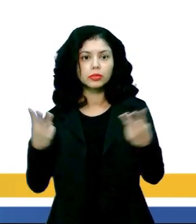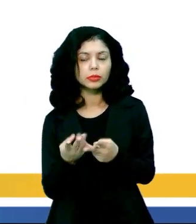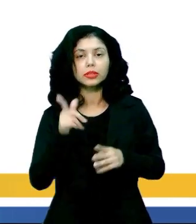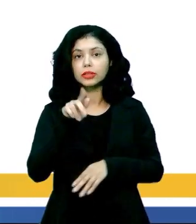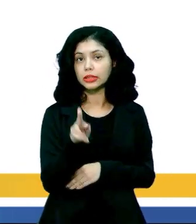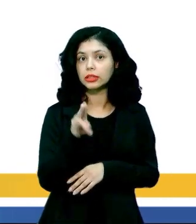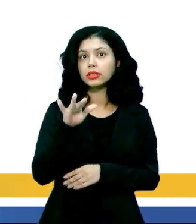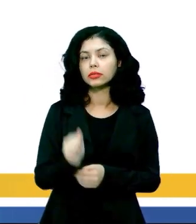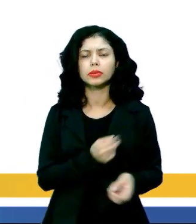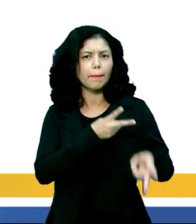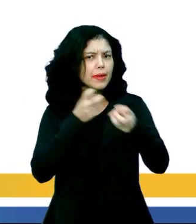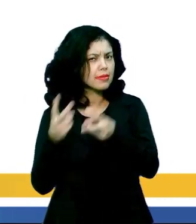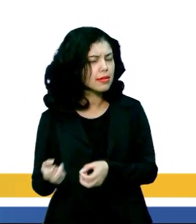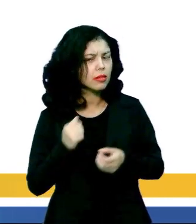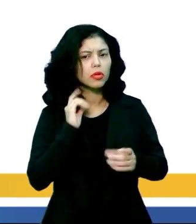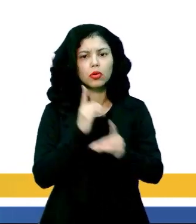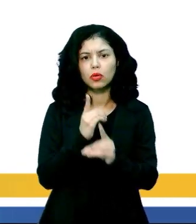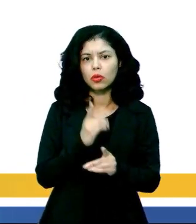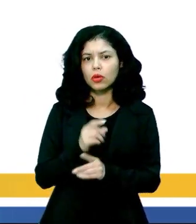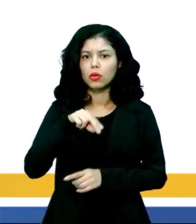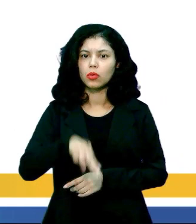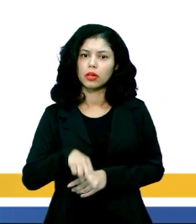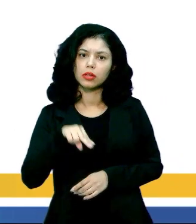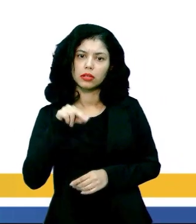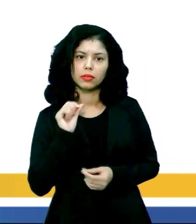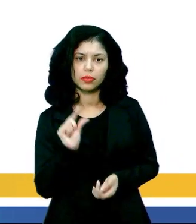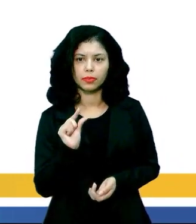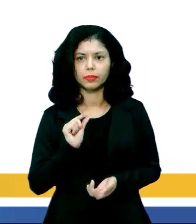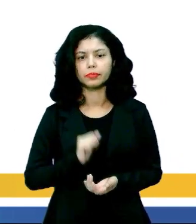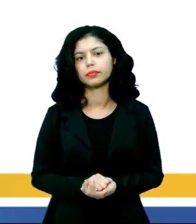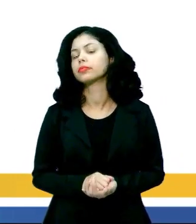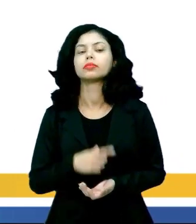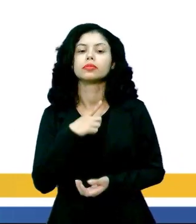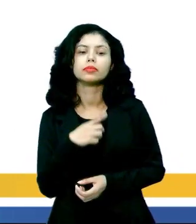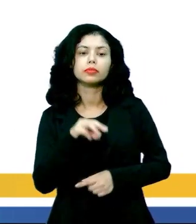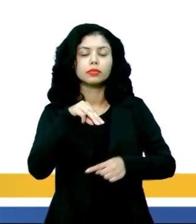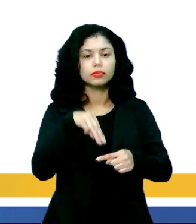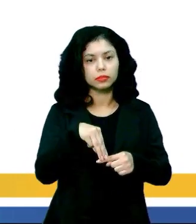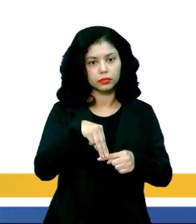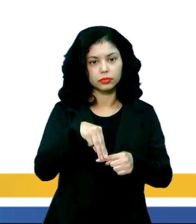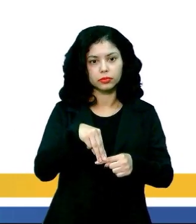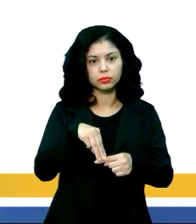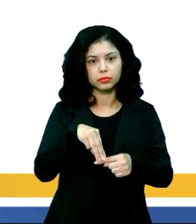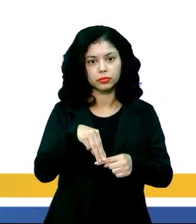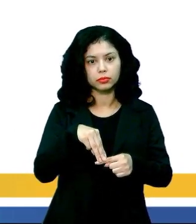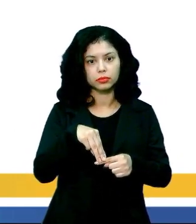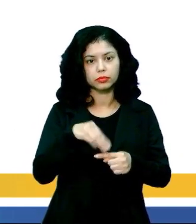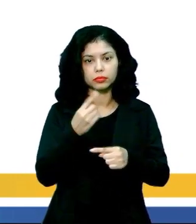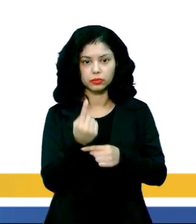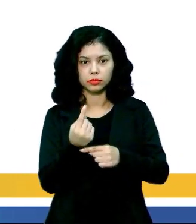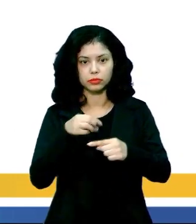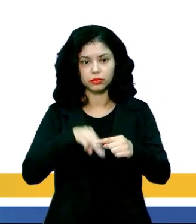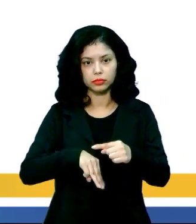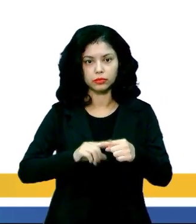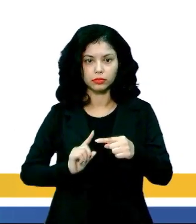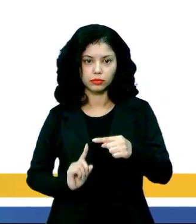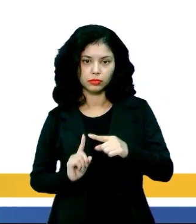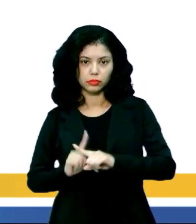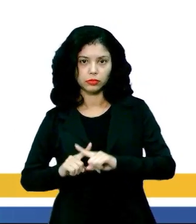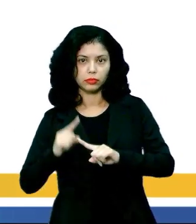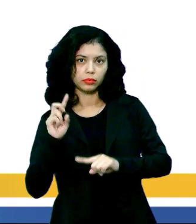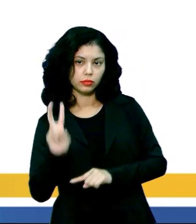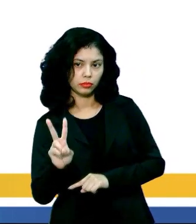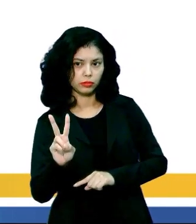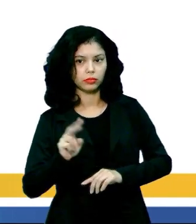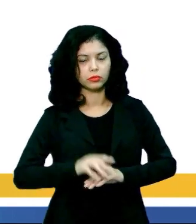em gramas. Então perceba que eu preciso encontrar o Mzinho. Então o que é que eu tenho? Eu tenho a massa molar, eu tenho o